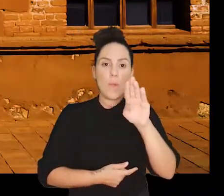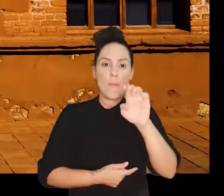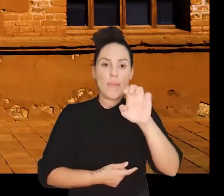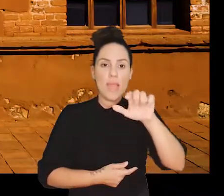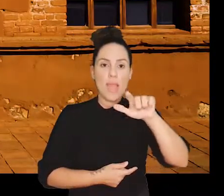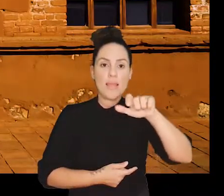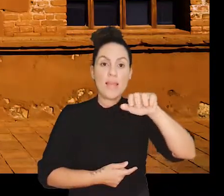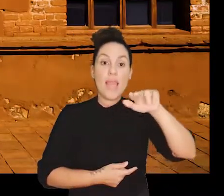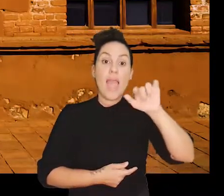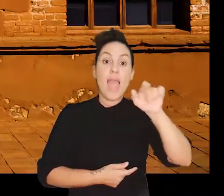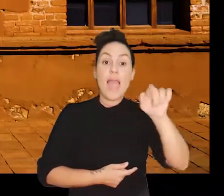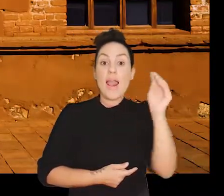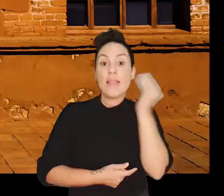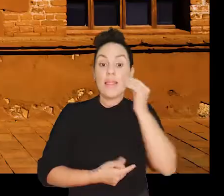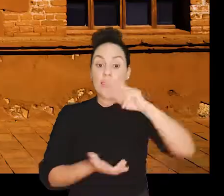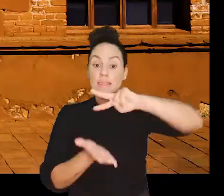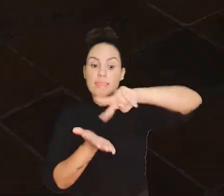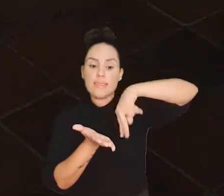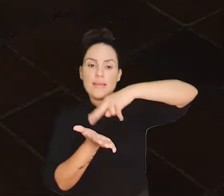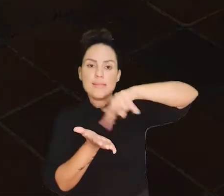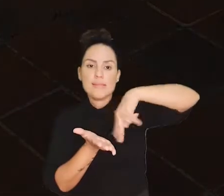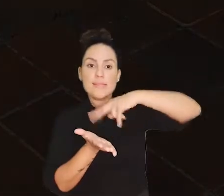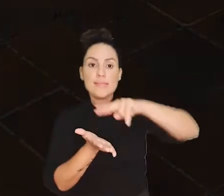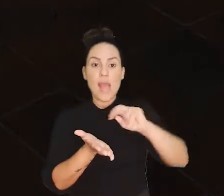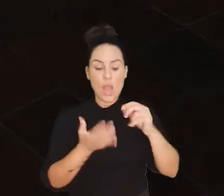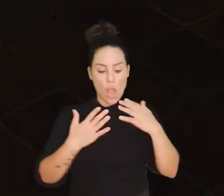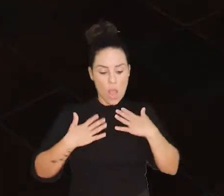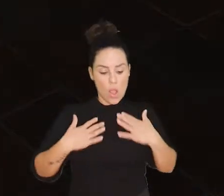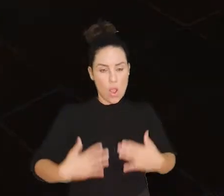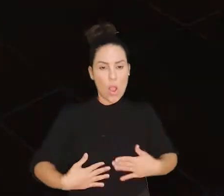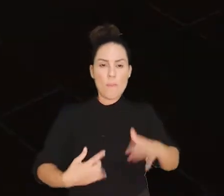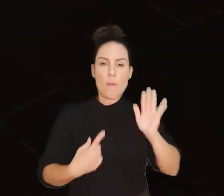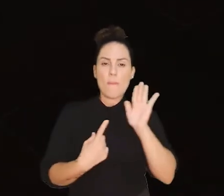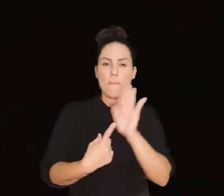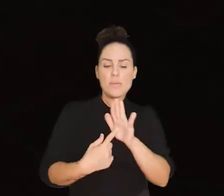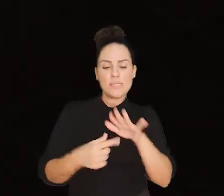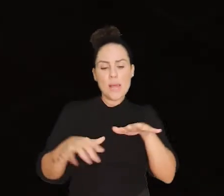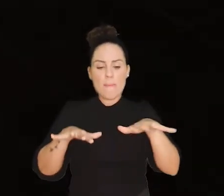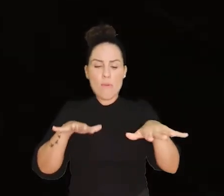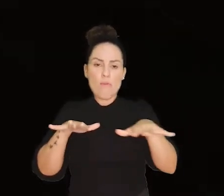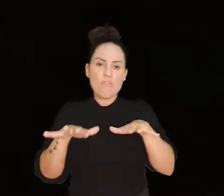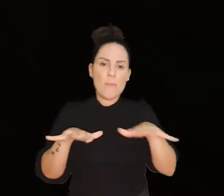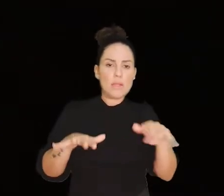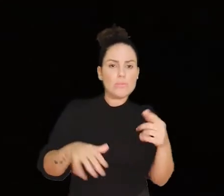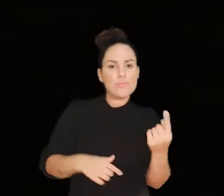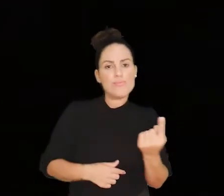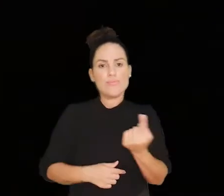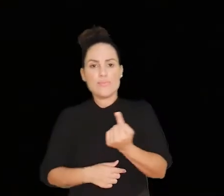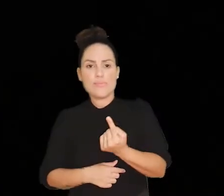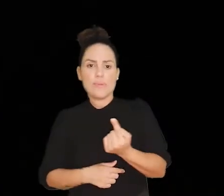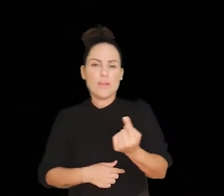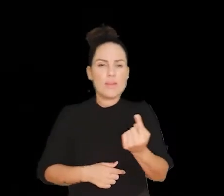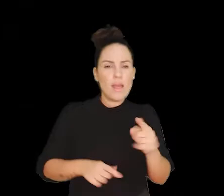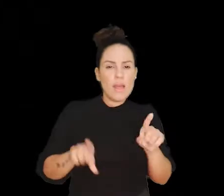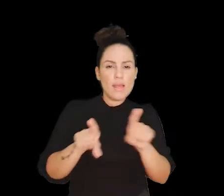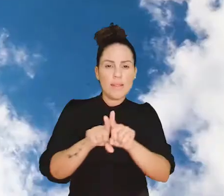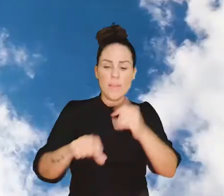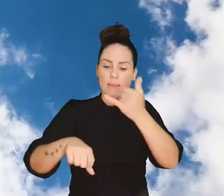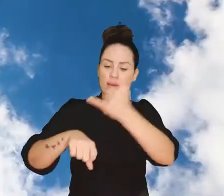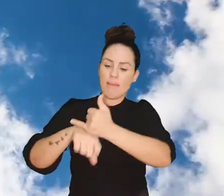dança improvável entre o próprio corpo, sinuoso, orgânico, em movimento, e uma placa